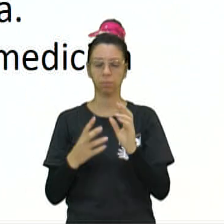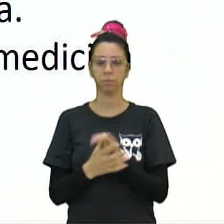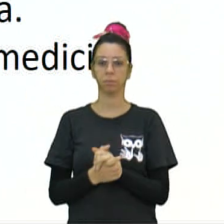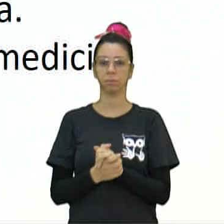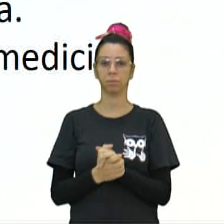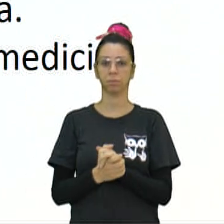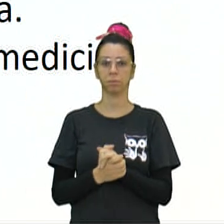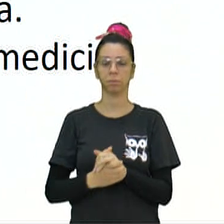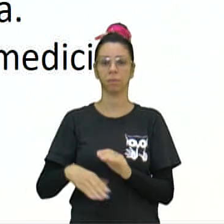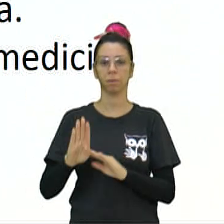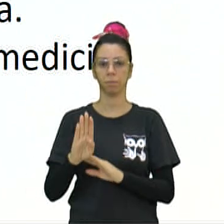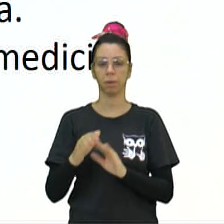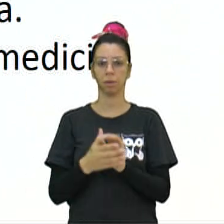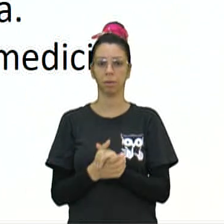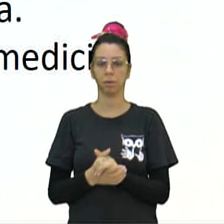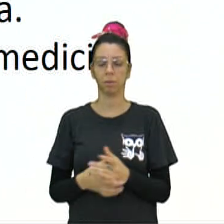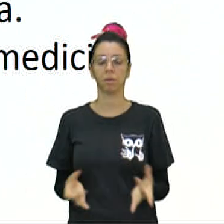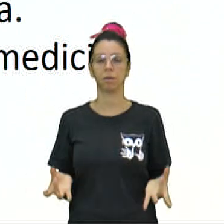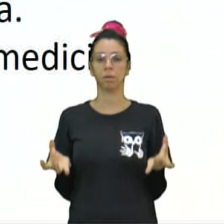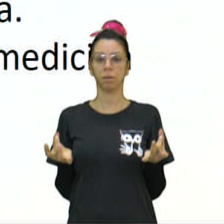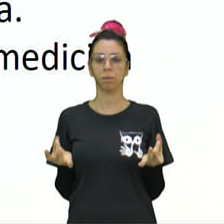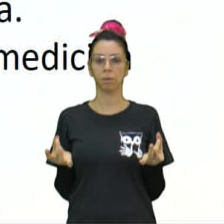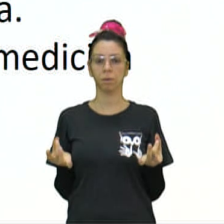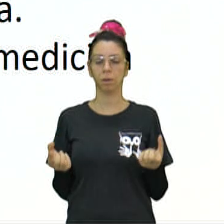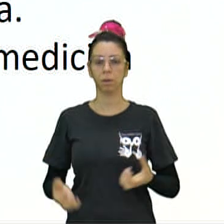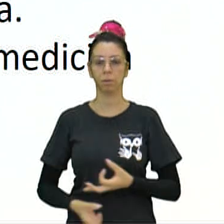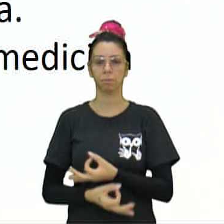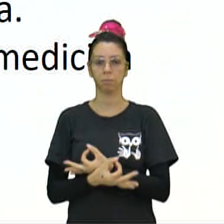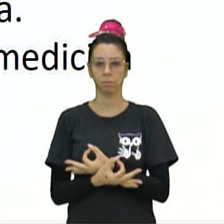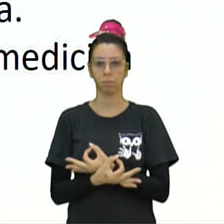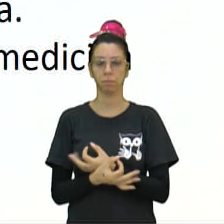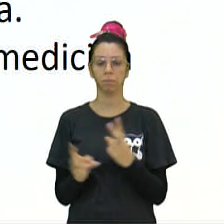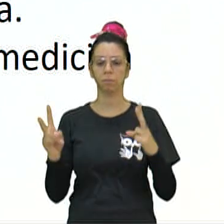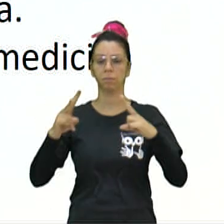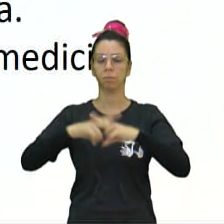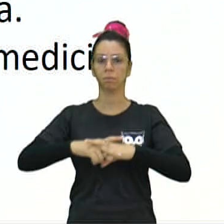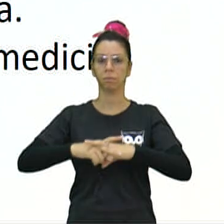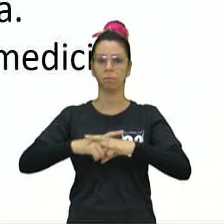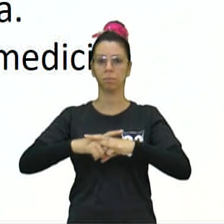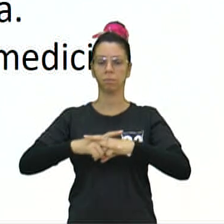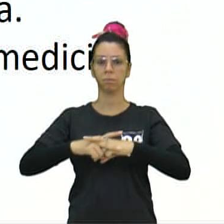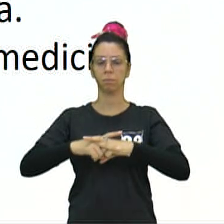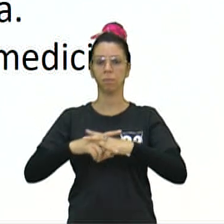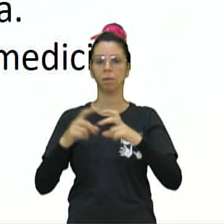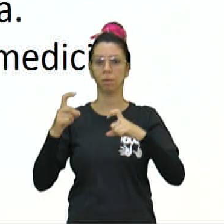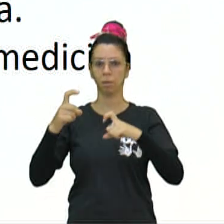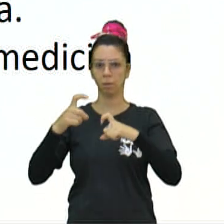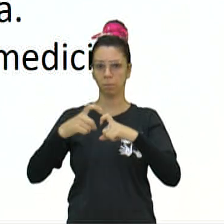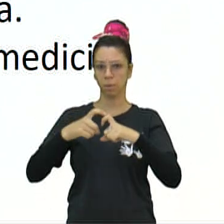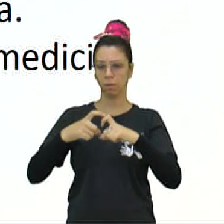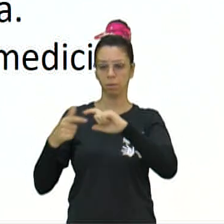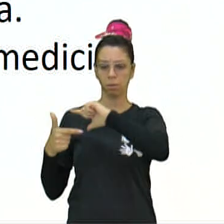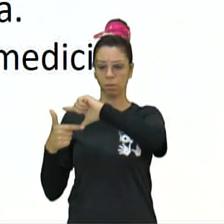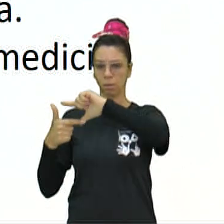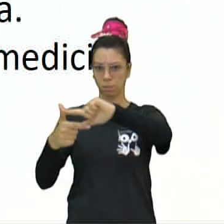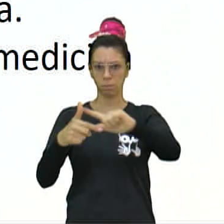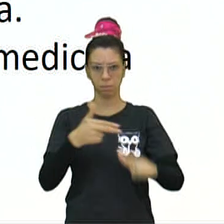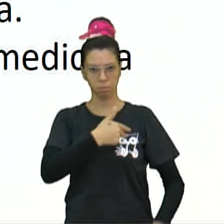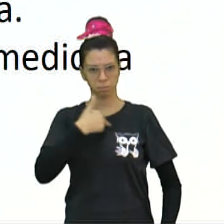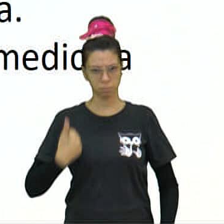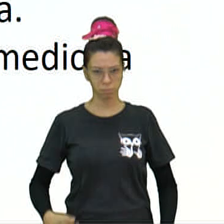B, yoga, meditação, artes marciais e medicina tradicional